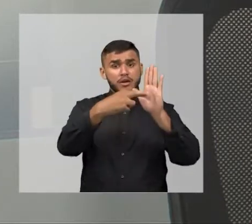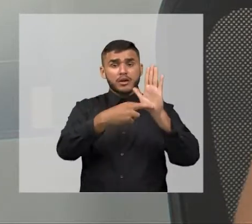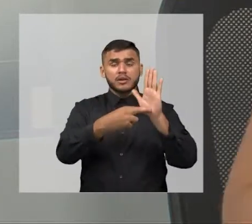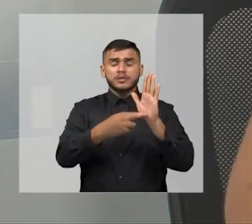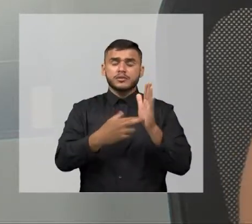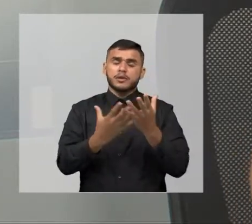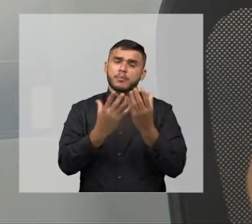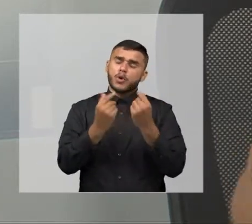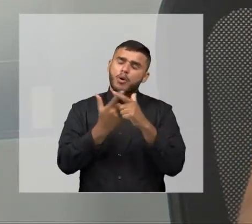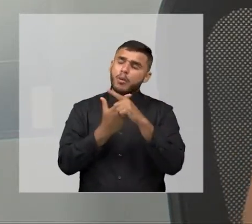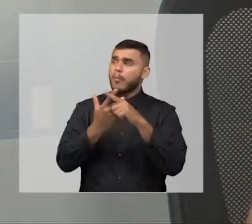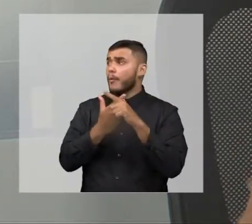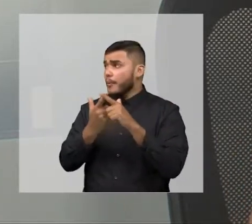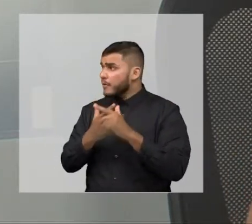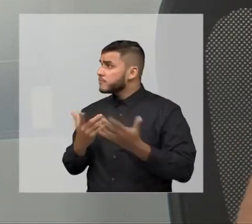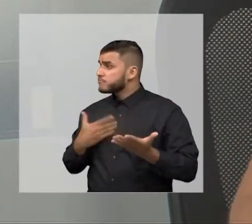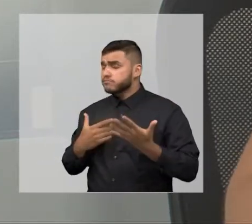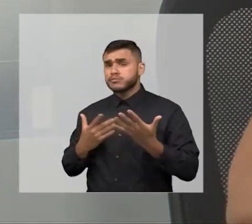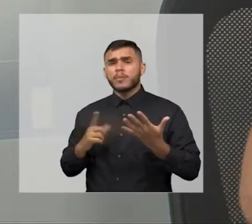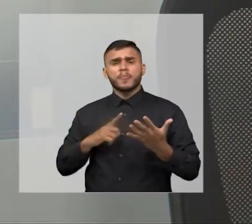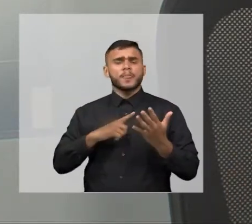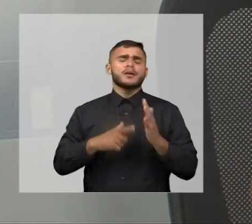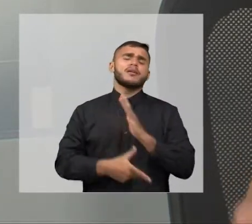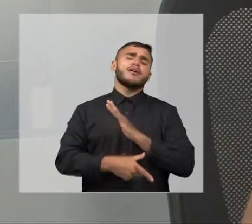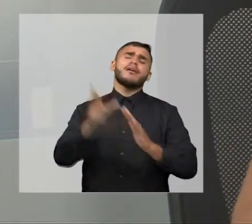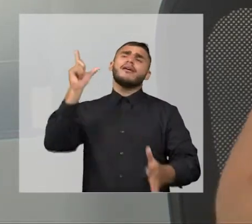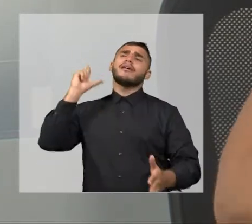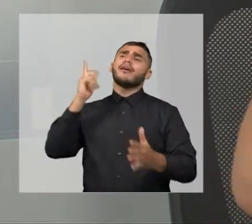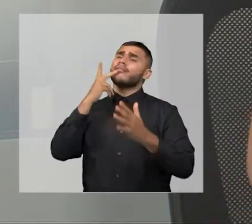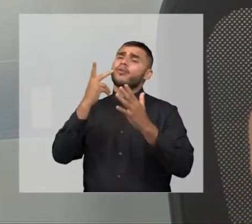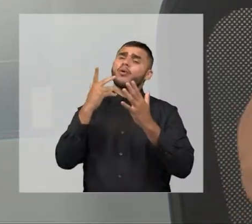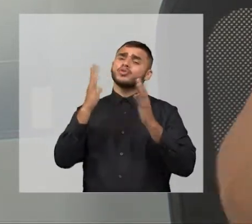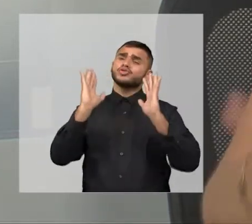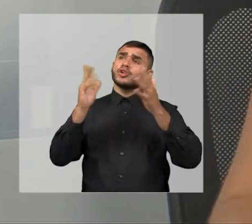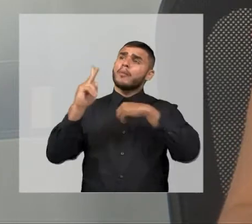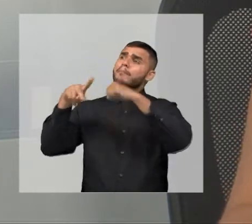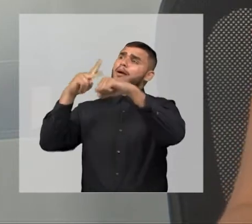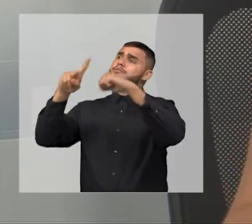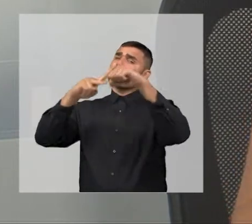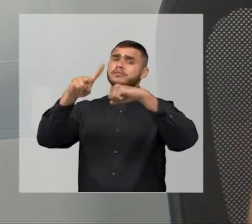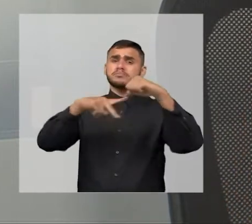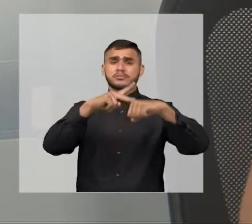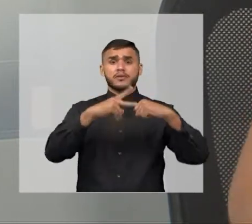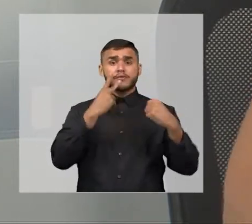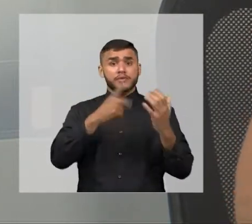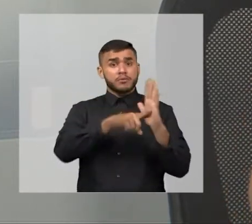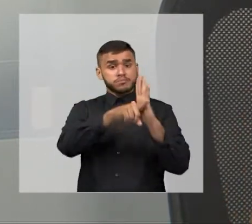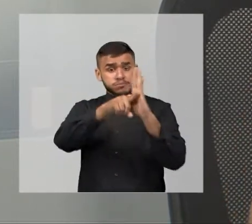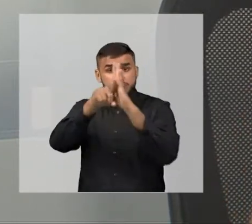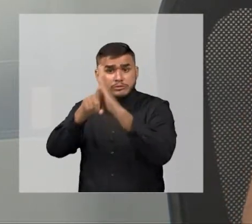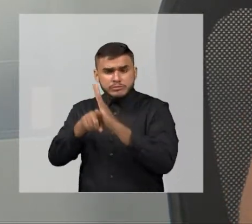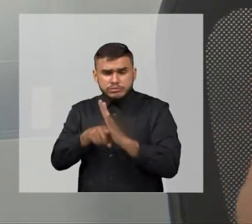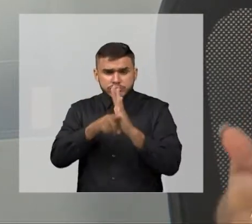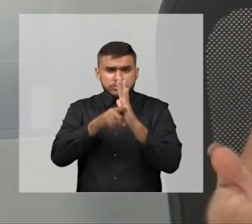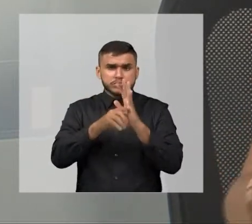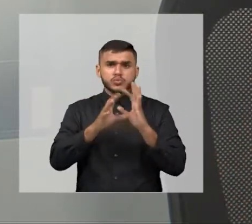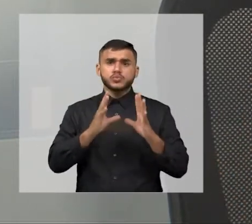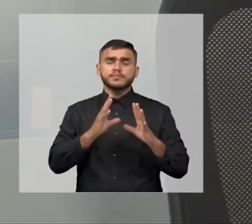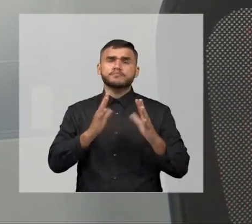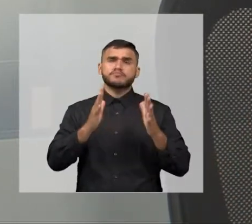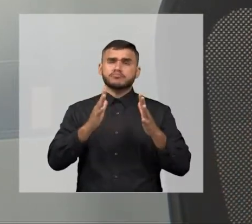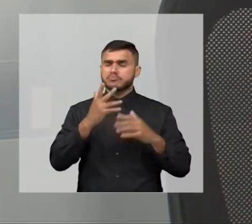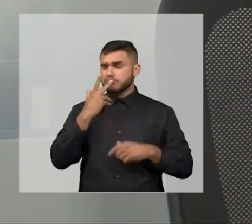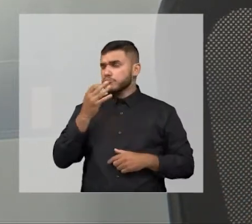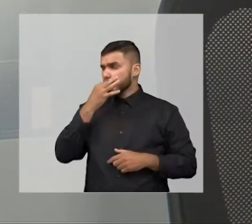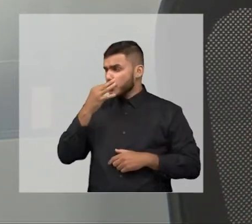critério. A gente tem uma série de problemas. Existem estudos, vários países que já mostraram isso, que armar a população não é...